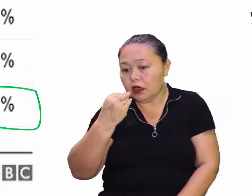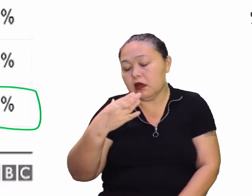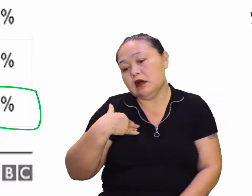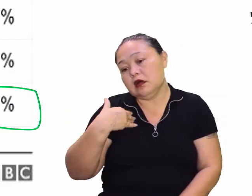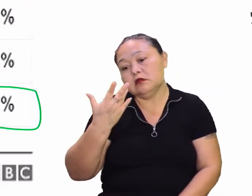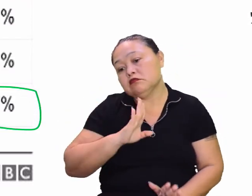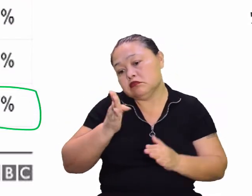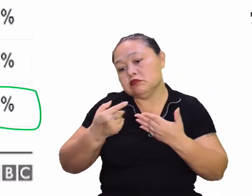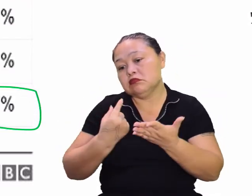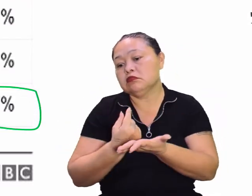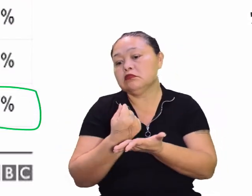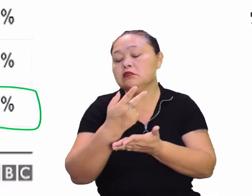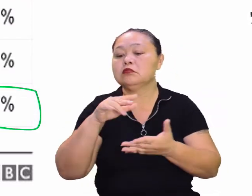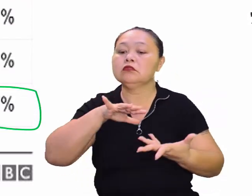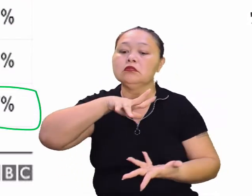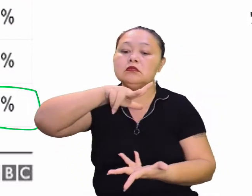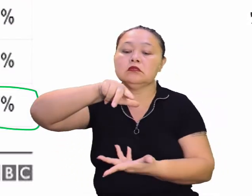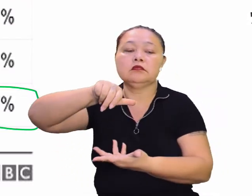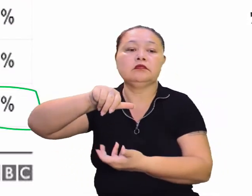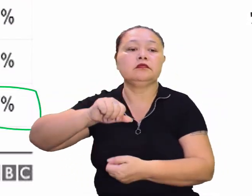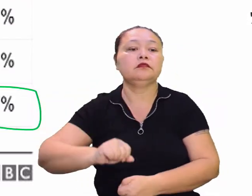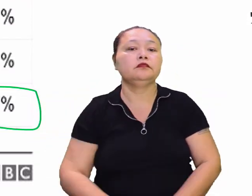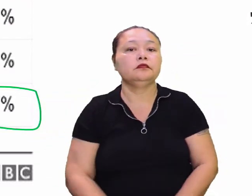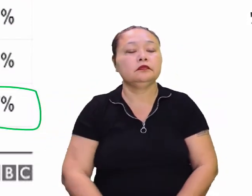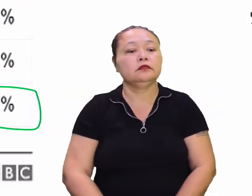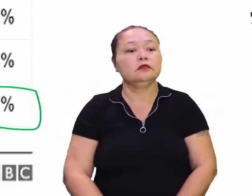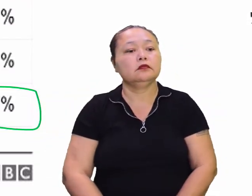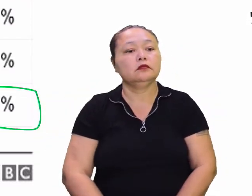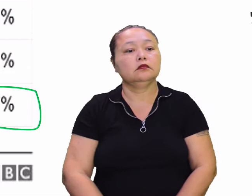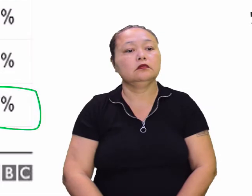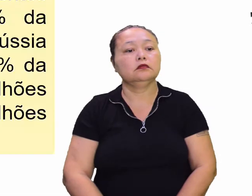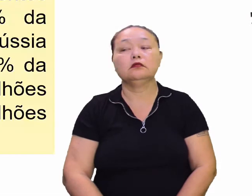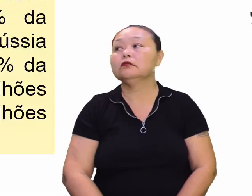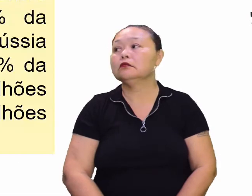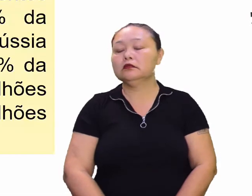crescimento econômico mundial. Beleza.